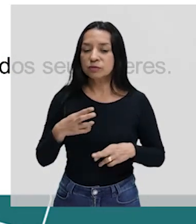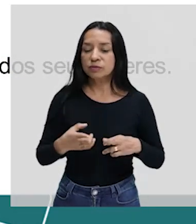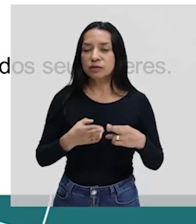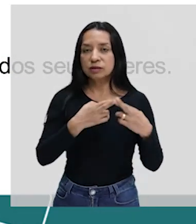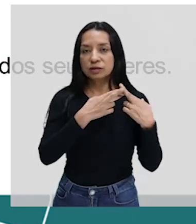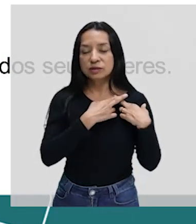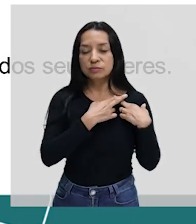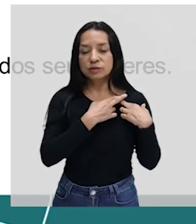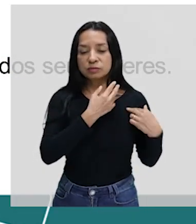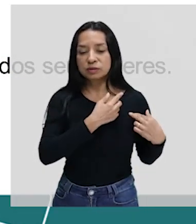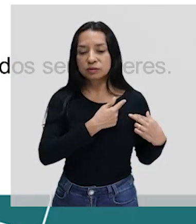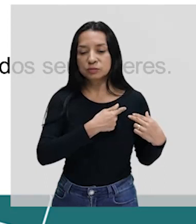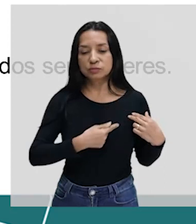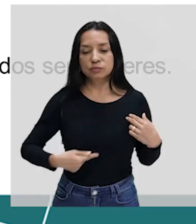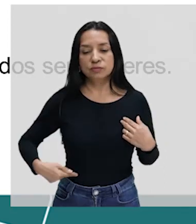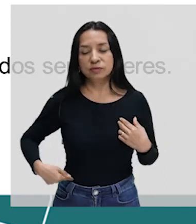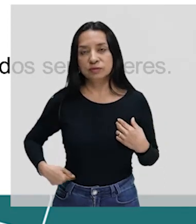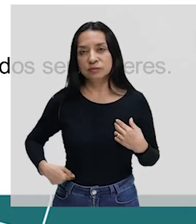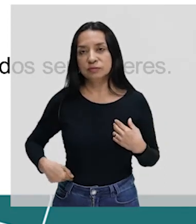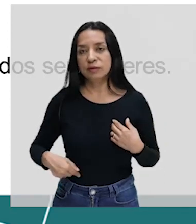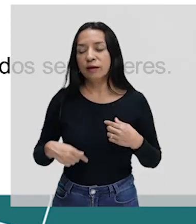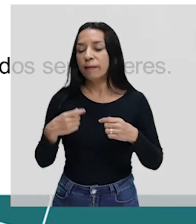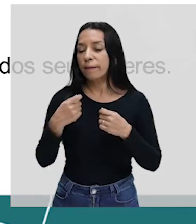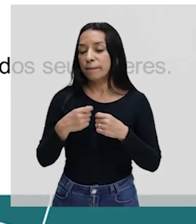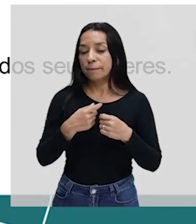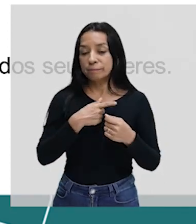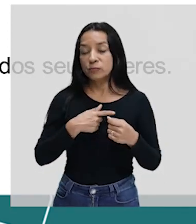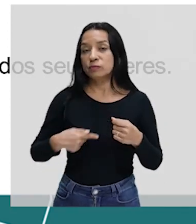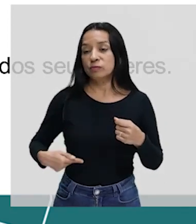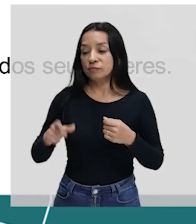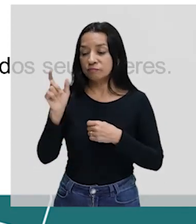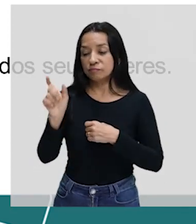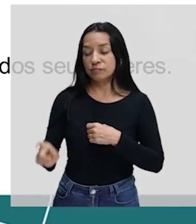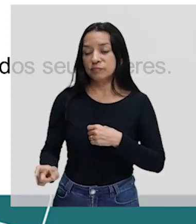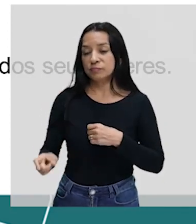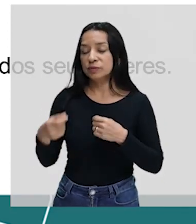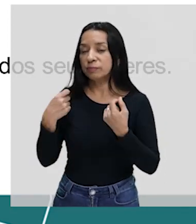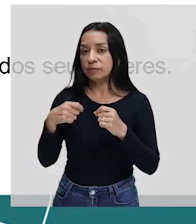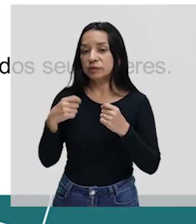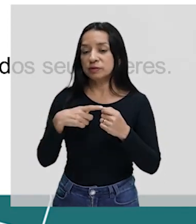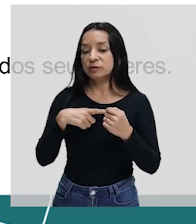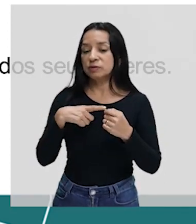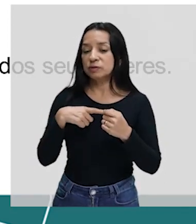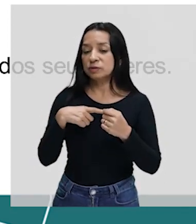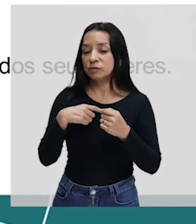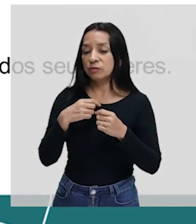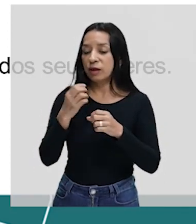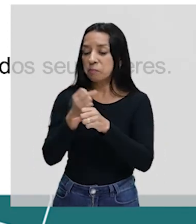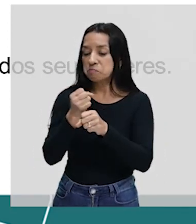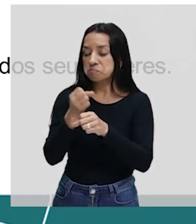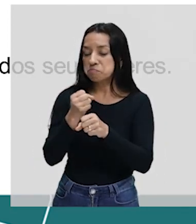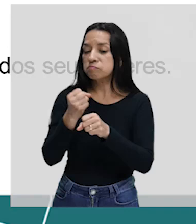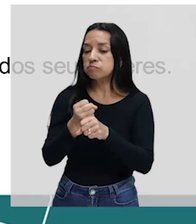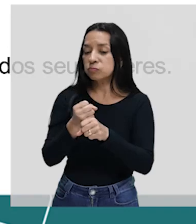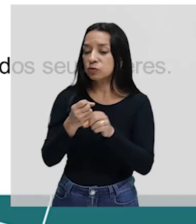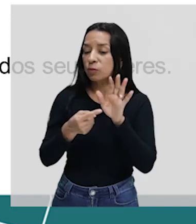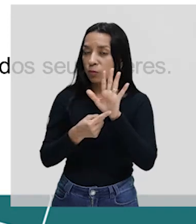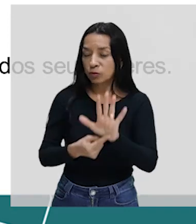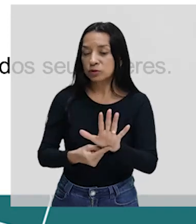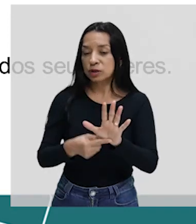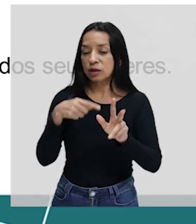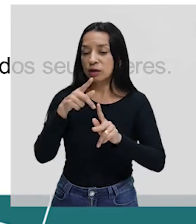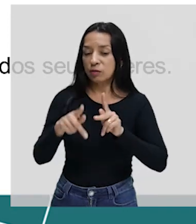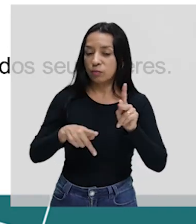dos governantes, ou seja, os governantes precisam prestar contas daquilo que eles fizeram durante o seu mandato. E cabe ao povo